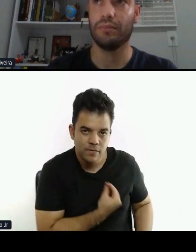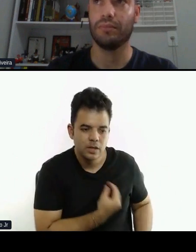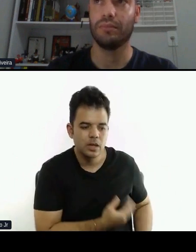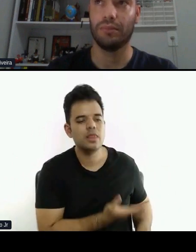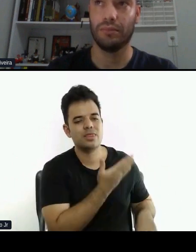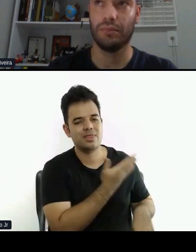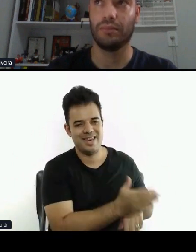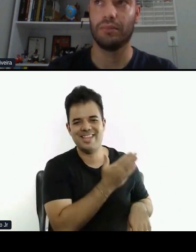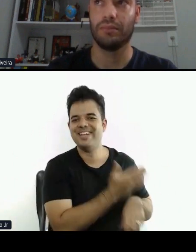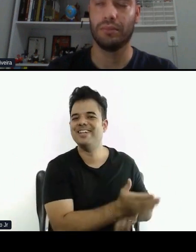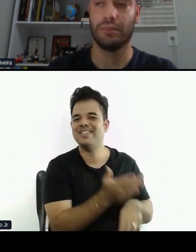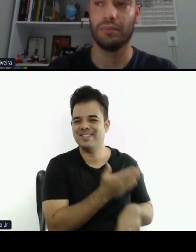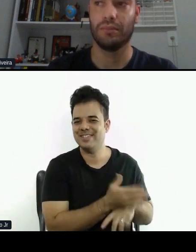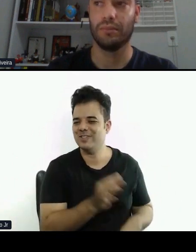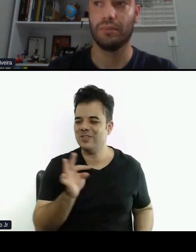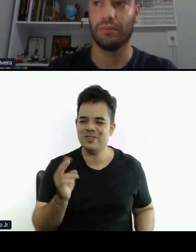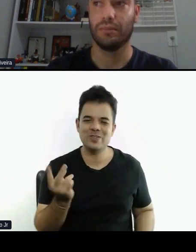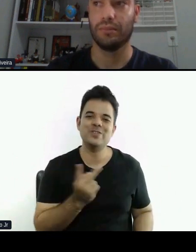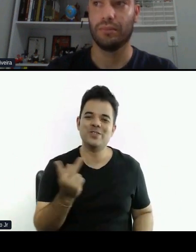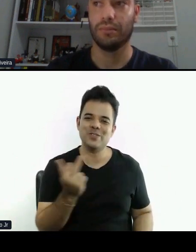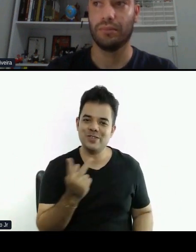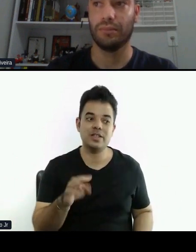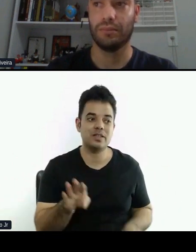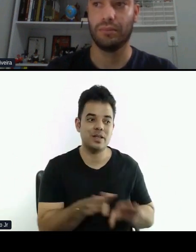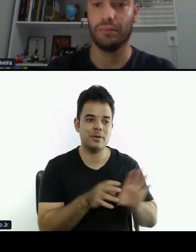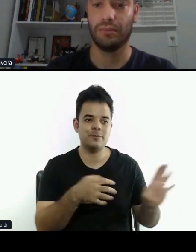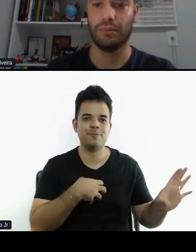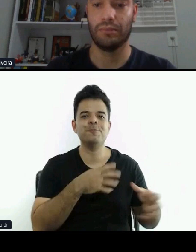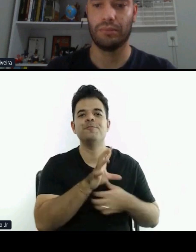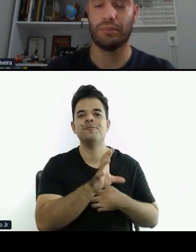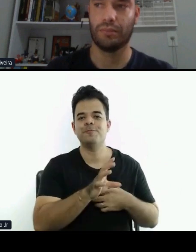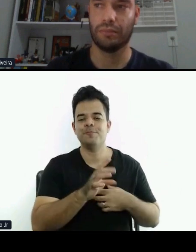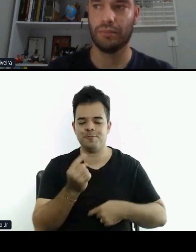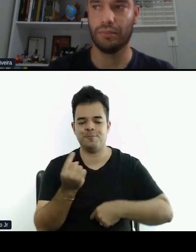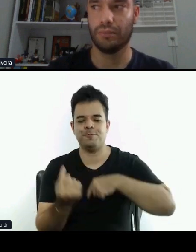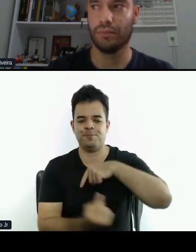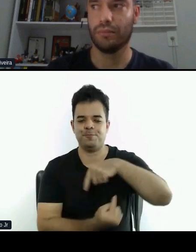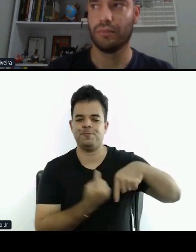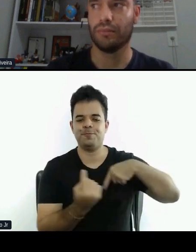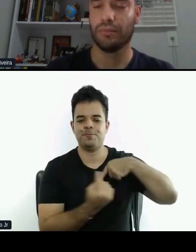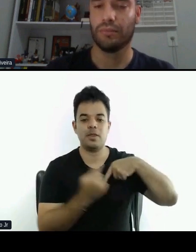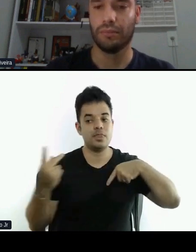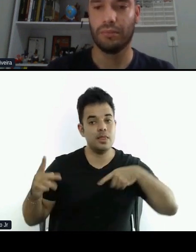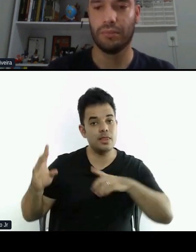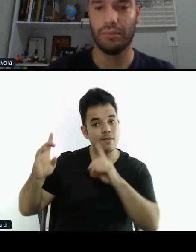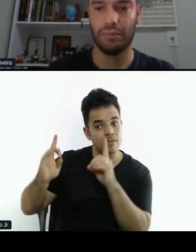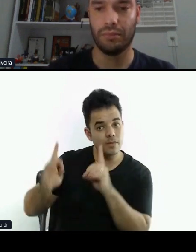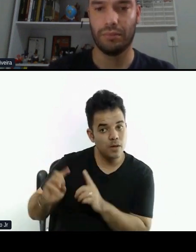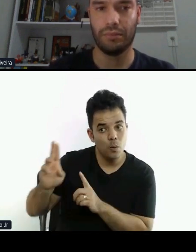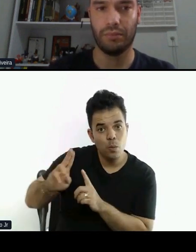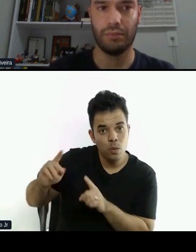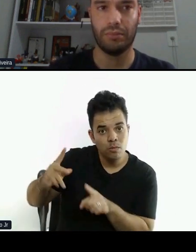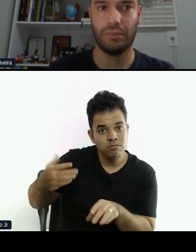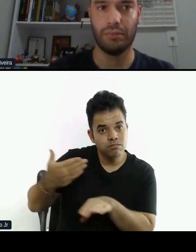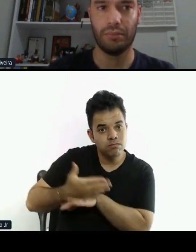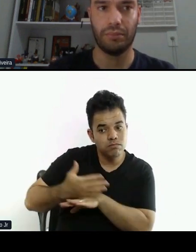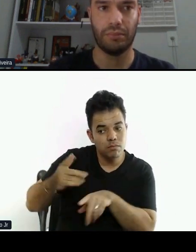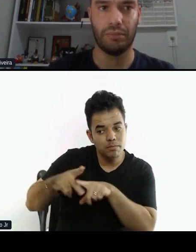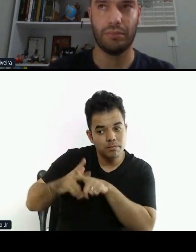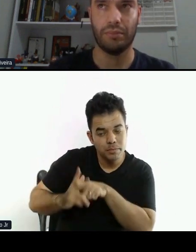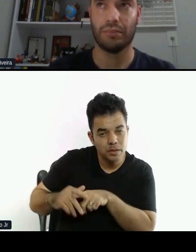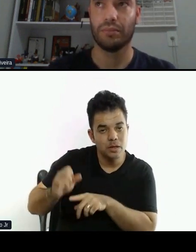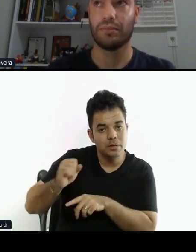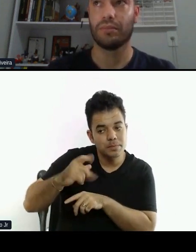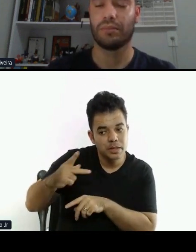as pessoas entendem, né, como que as outras pessoas, né, que estão ali, que têm um tipo de deficiência, utilizam a nossa aplicação, o nosso produto. Será que eu